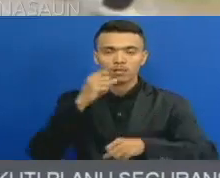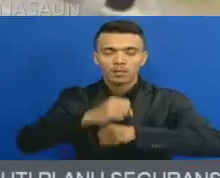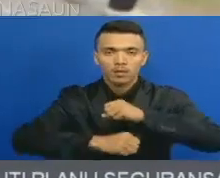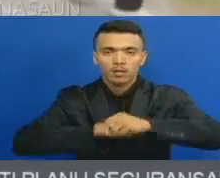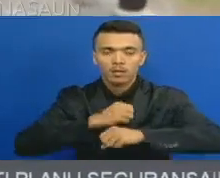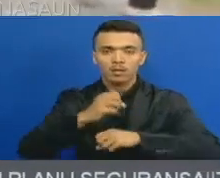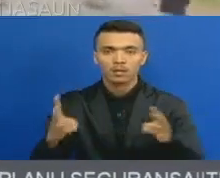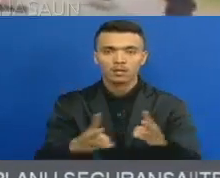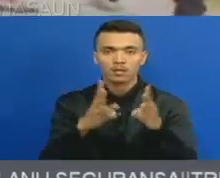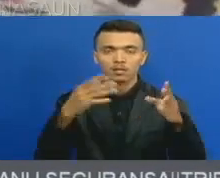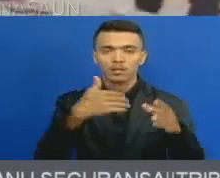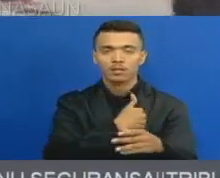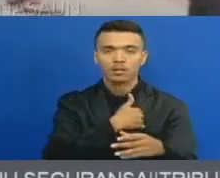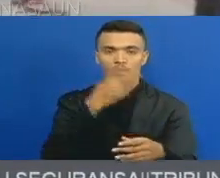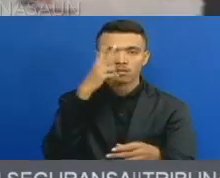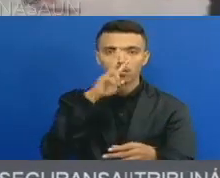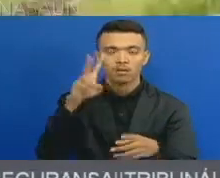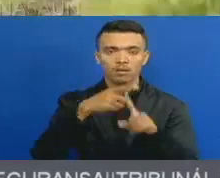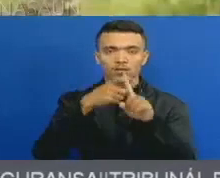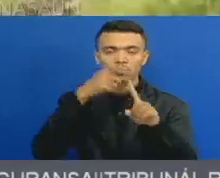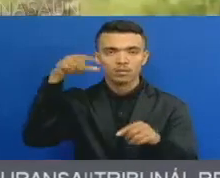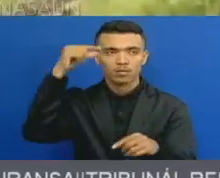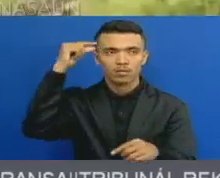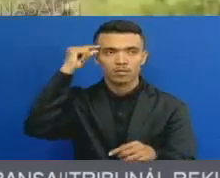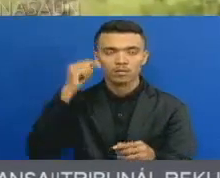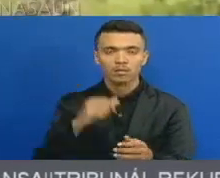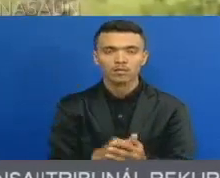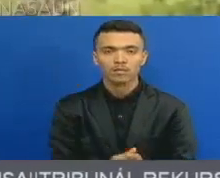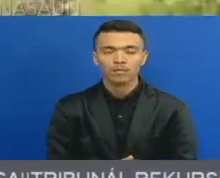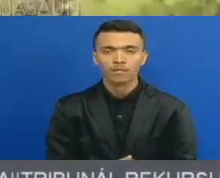estrada. Se dá e a atenção o si governo.